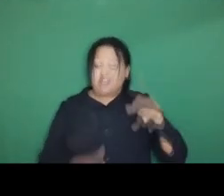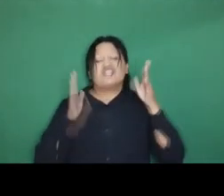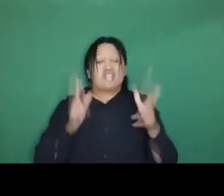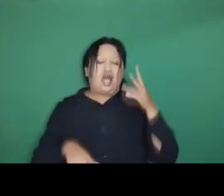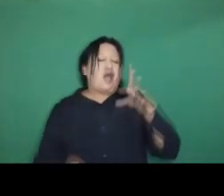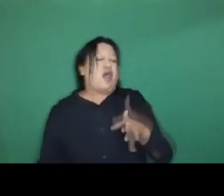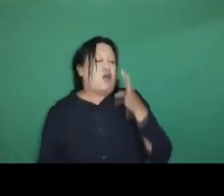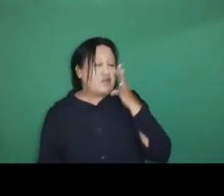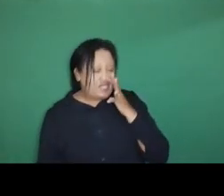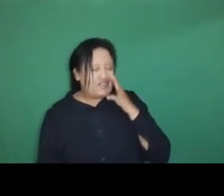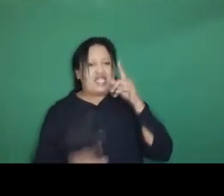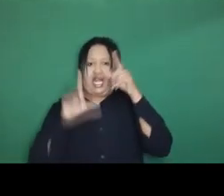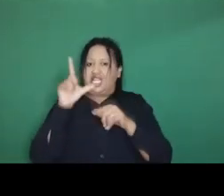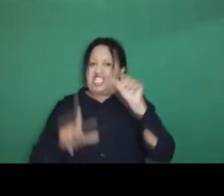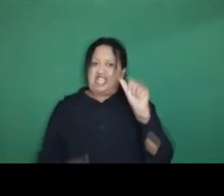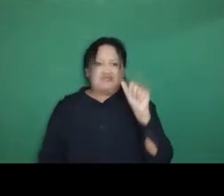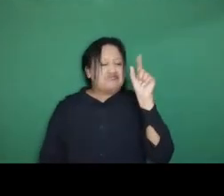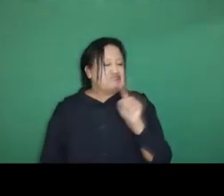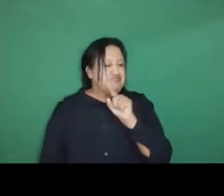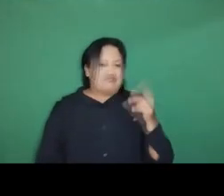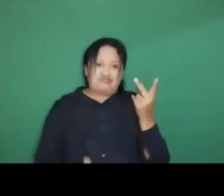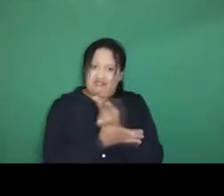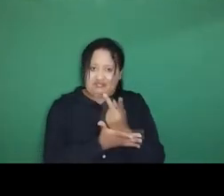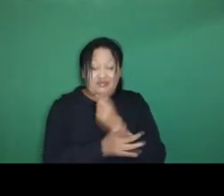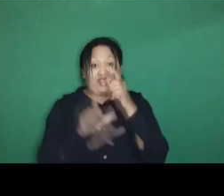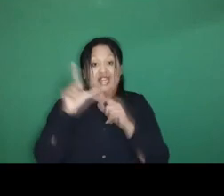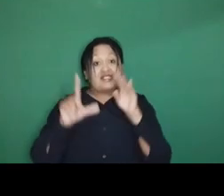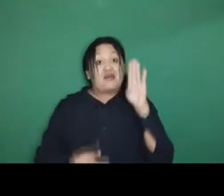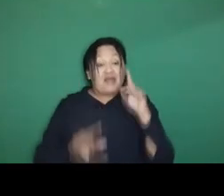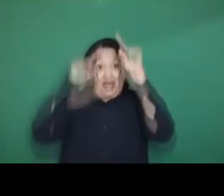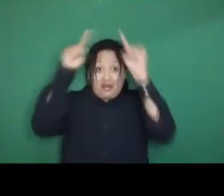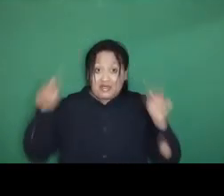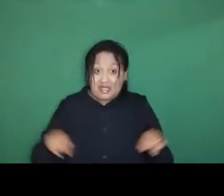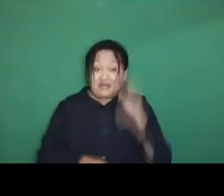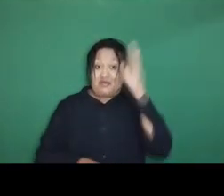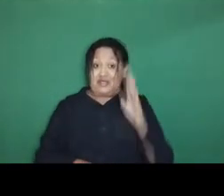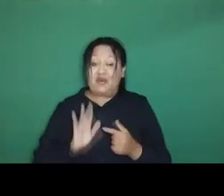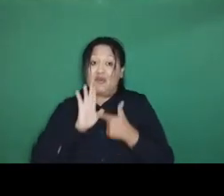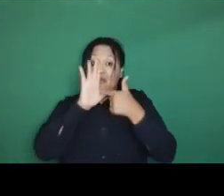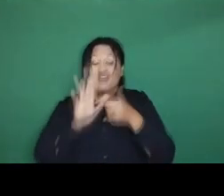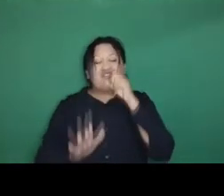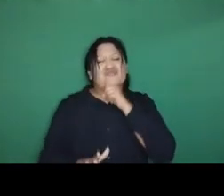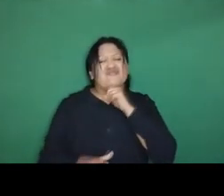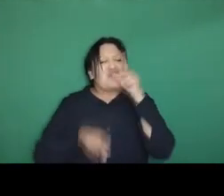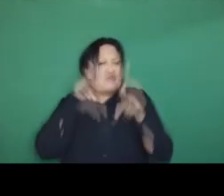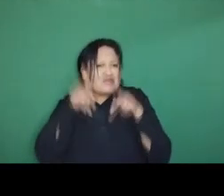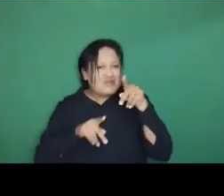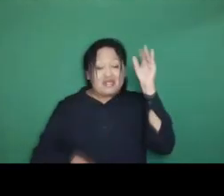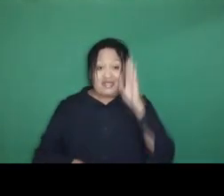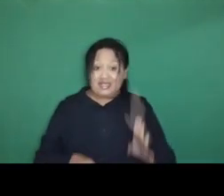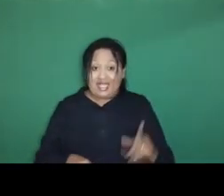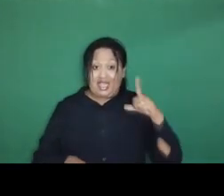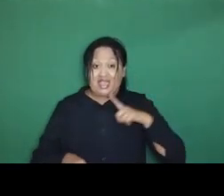observa que a letra A não é possível na letra b a pirâmide etária do Brasil mostra que o envelhecimento da população brasileira